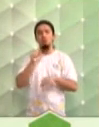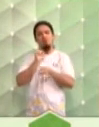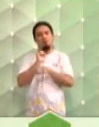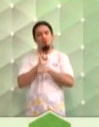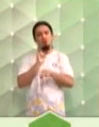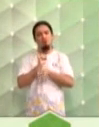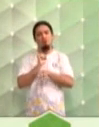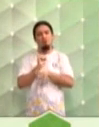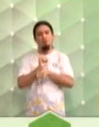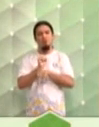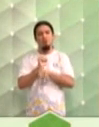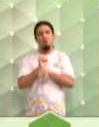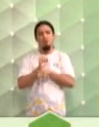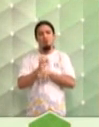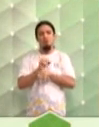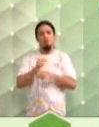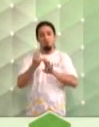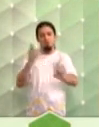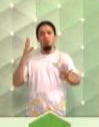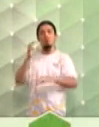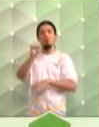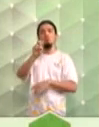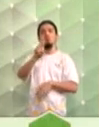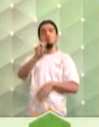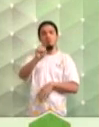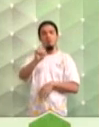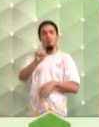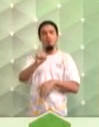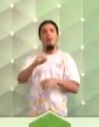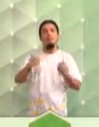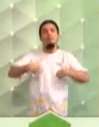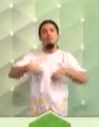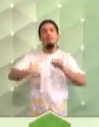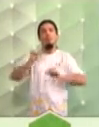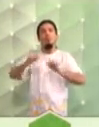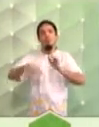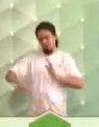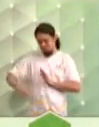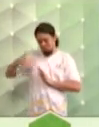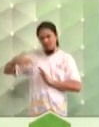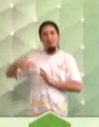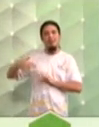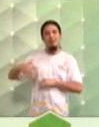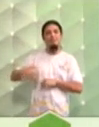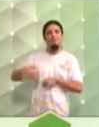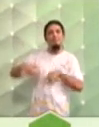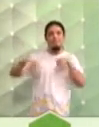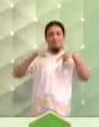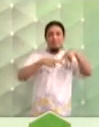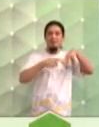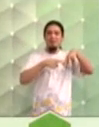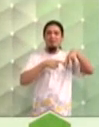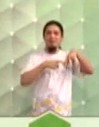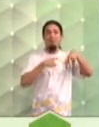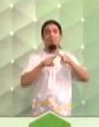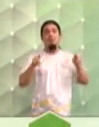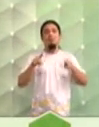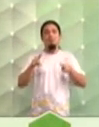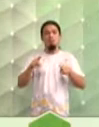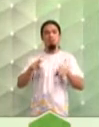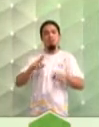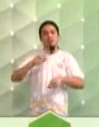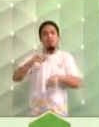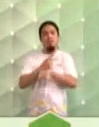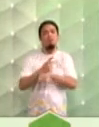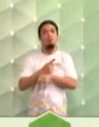há quase um ano, não conseguia, e quando ele ganhou o dinheiro da campanha, ele conseguiu marcar a cirurgia e recuperar a mobilidade